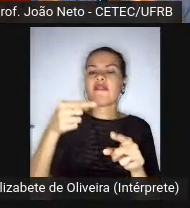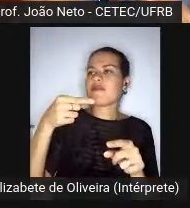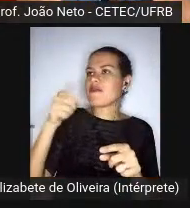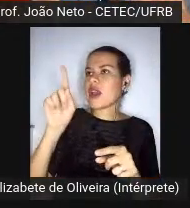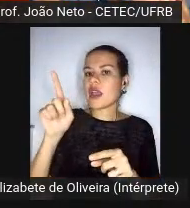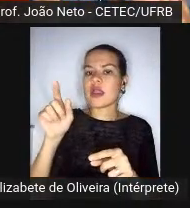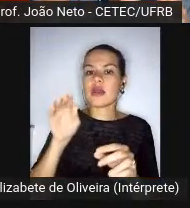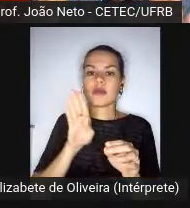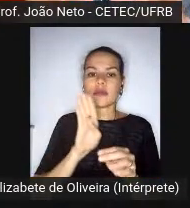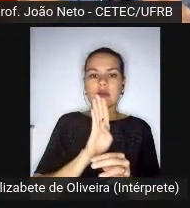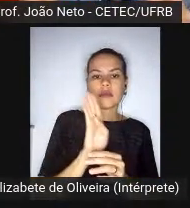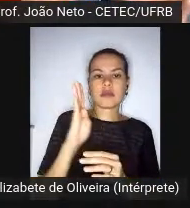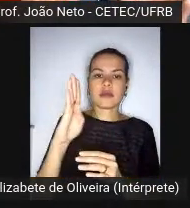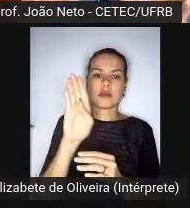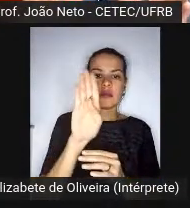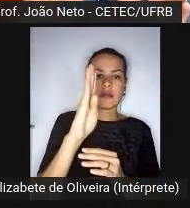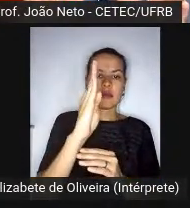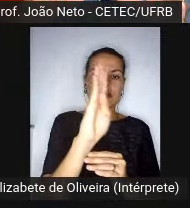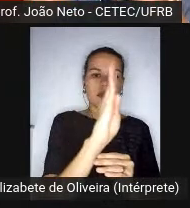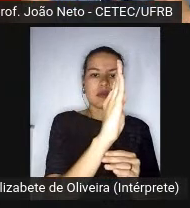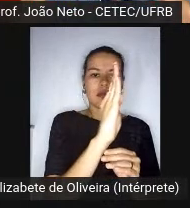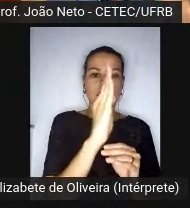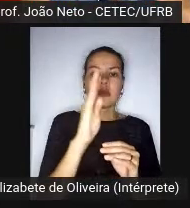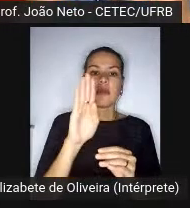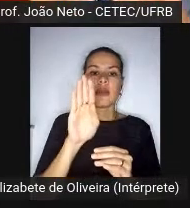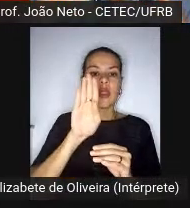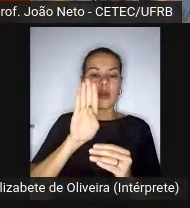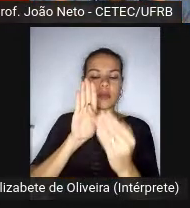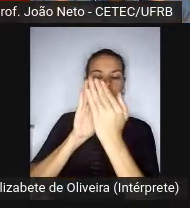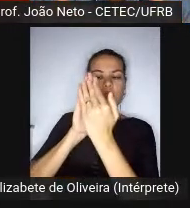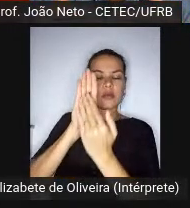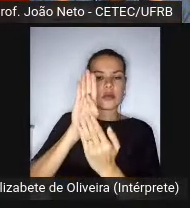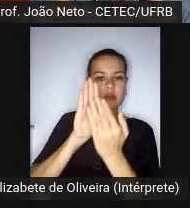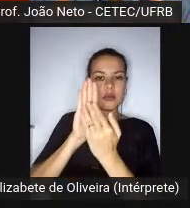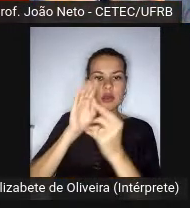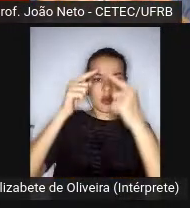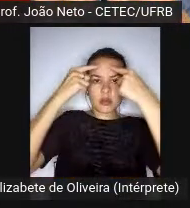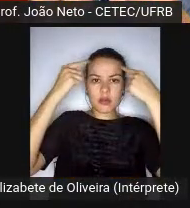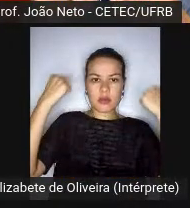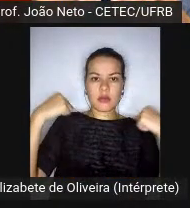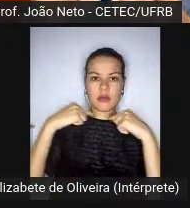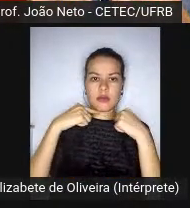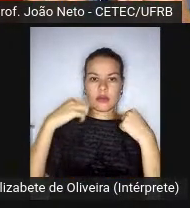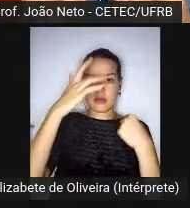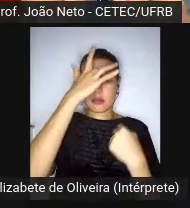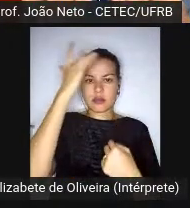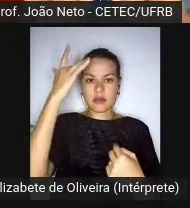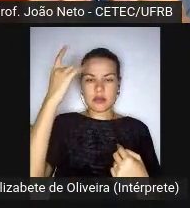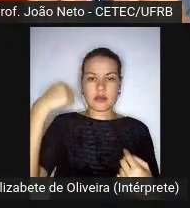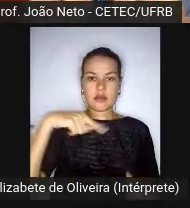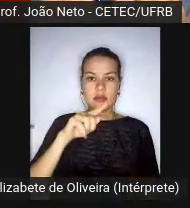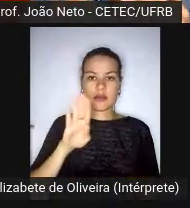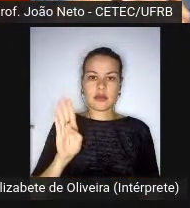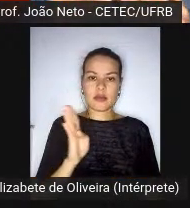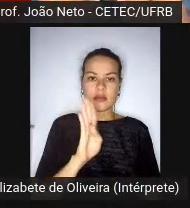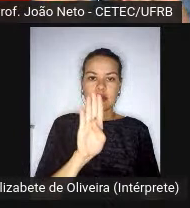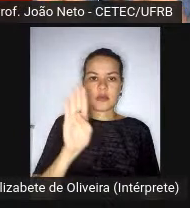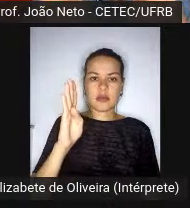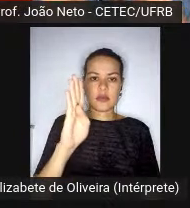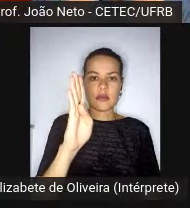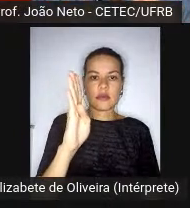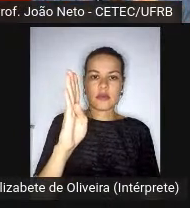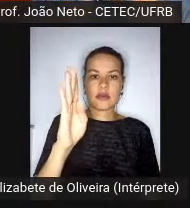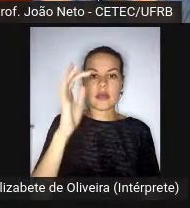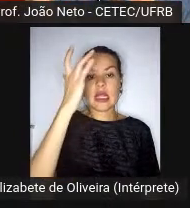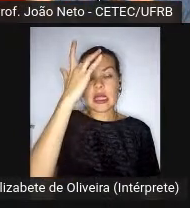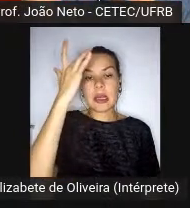Universidade Então esse roubou vai tem a câmera e ao mesmo tempo tem a face da pessoa e esse roubo com a partir desse roubou a